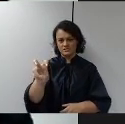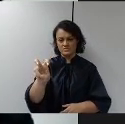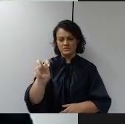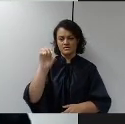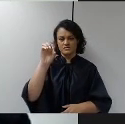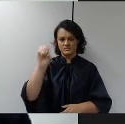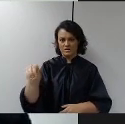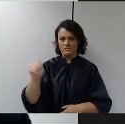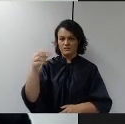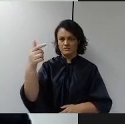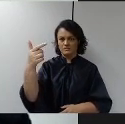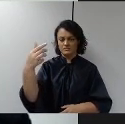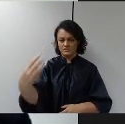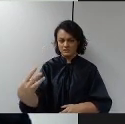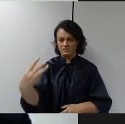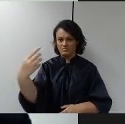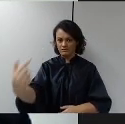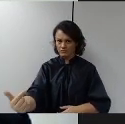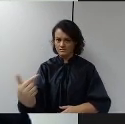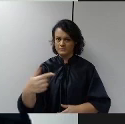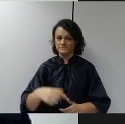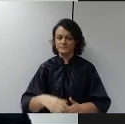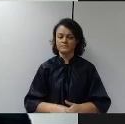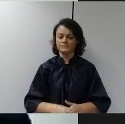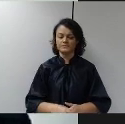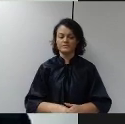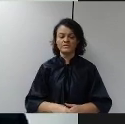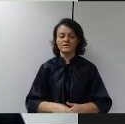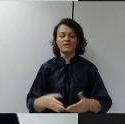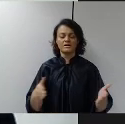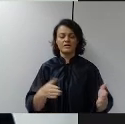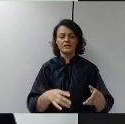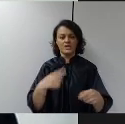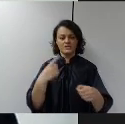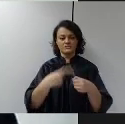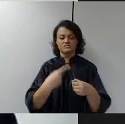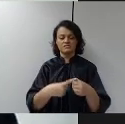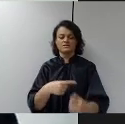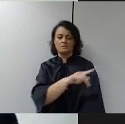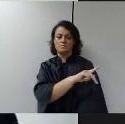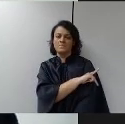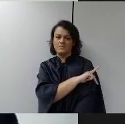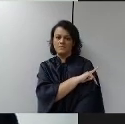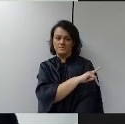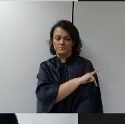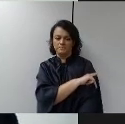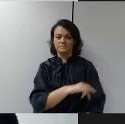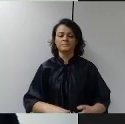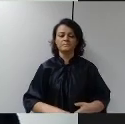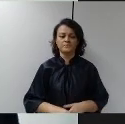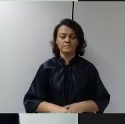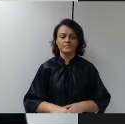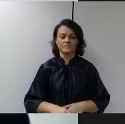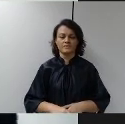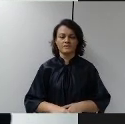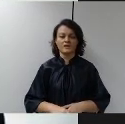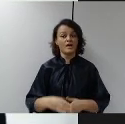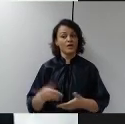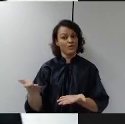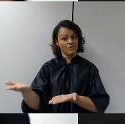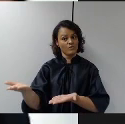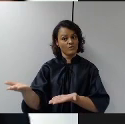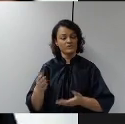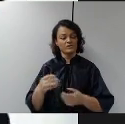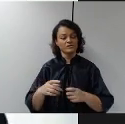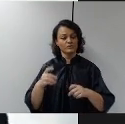1.865.032 da Paraíba. Eu convido a doutora Karina Palova